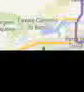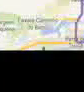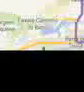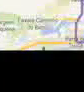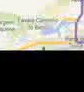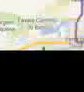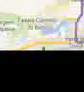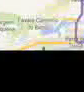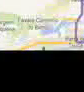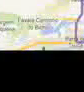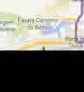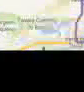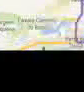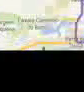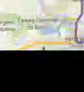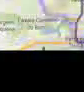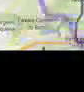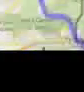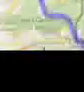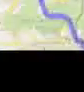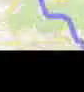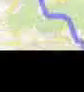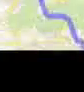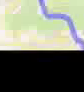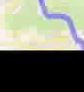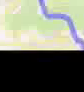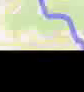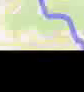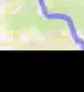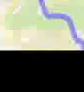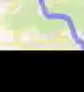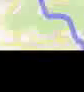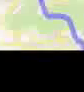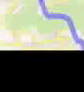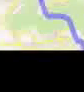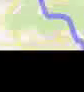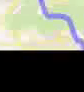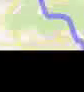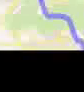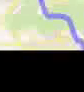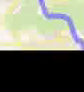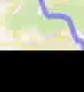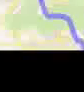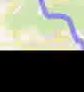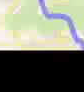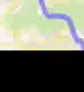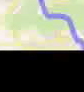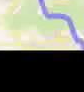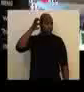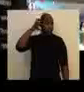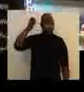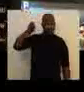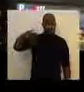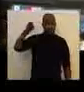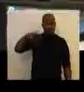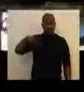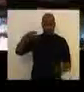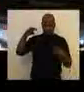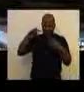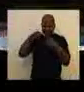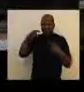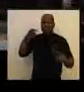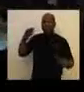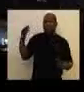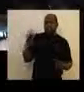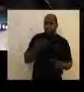me excluir. Meu rap vai fazer seu preconceito Sulacap, oficina de audiodescrição. A audiodescrição